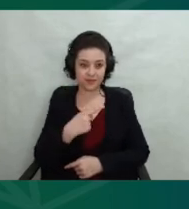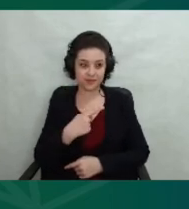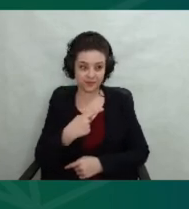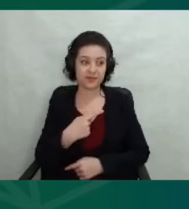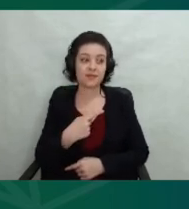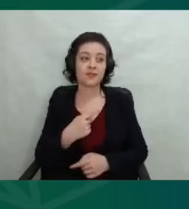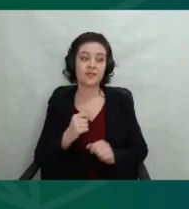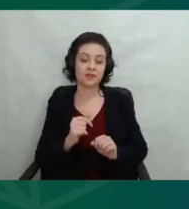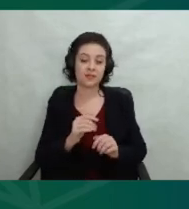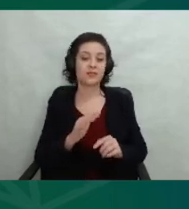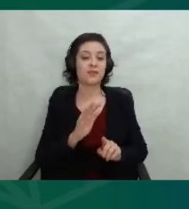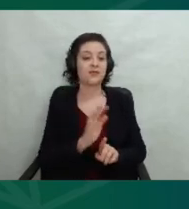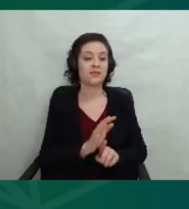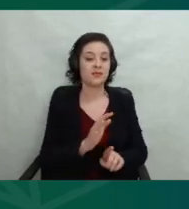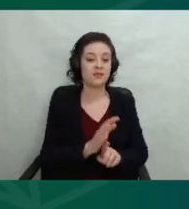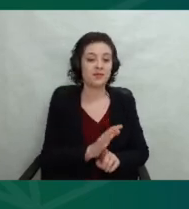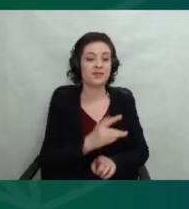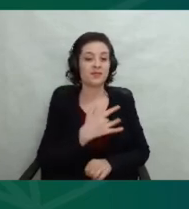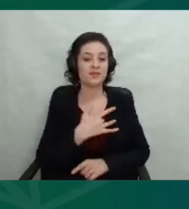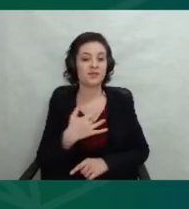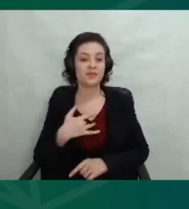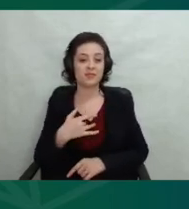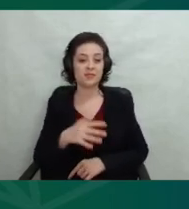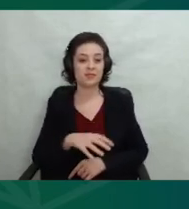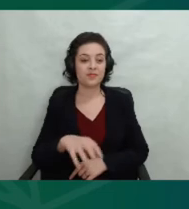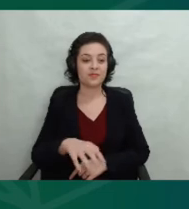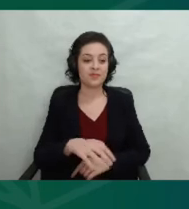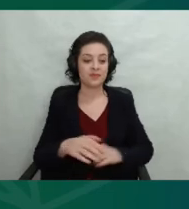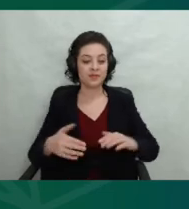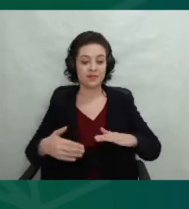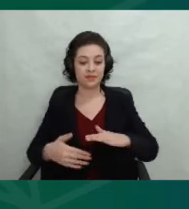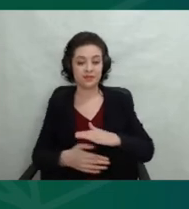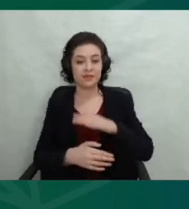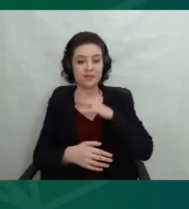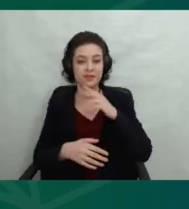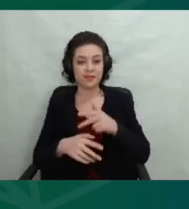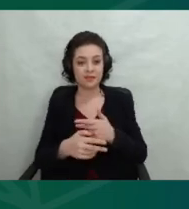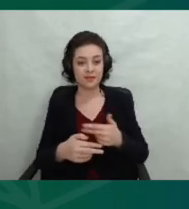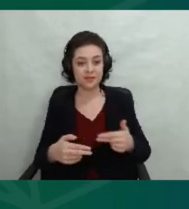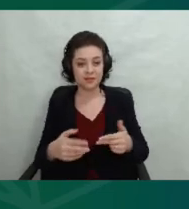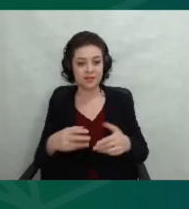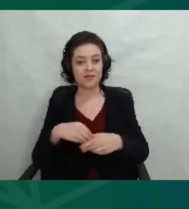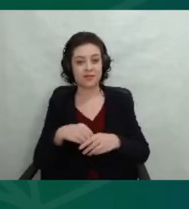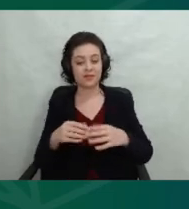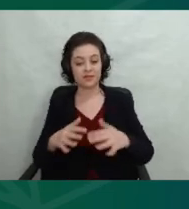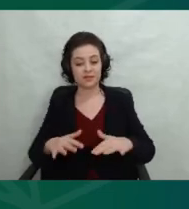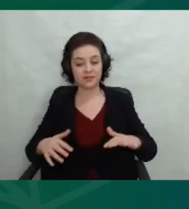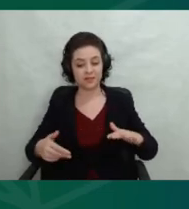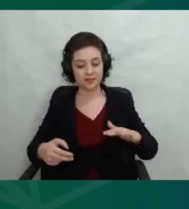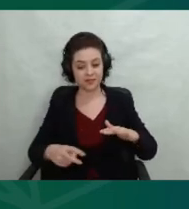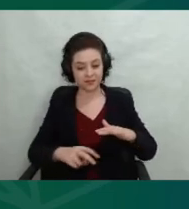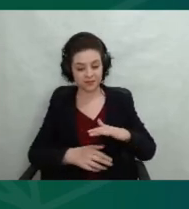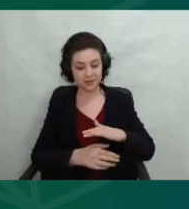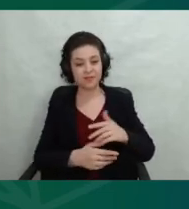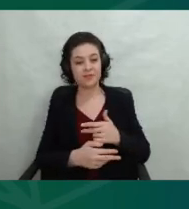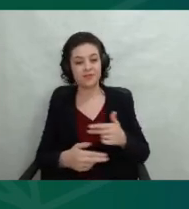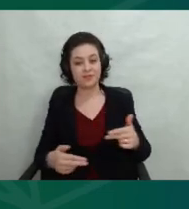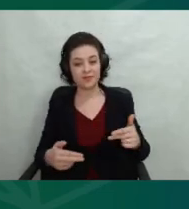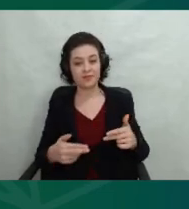saúde dos organismos aquáticos, principalmente dos marinhos. Então, queria mostrar um pouquinho a